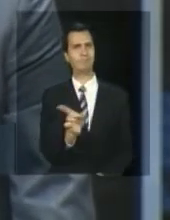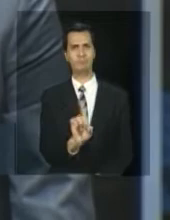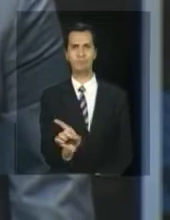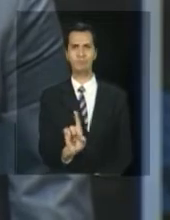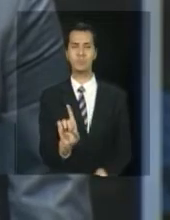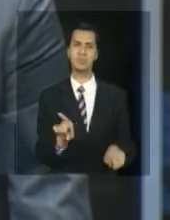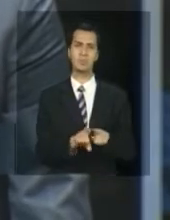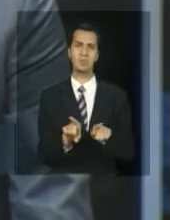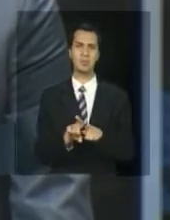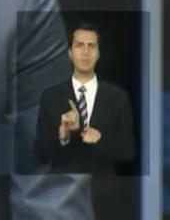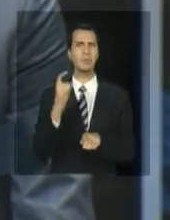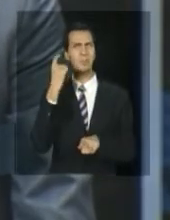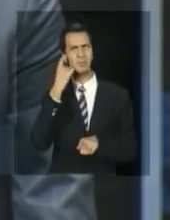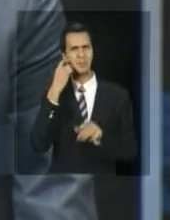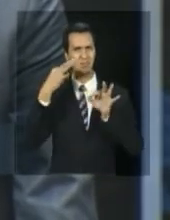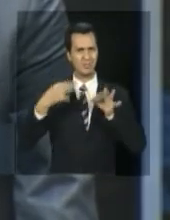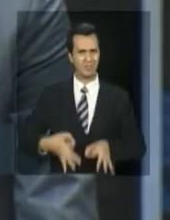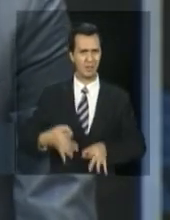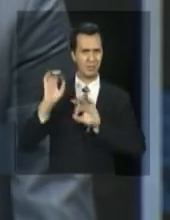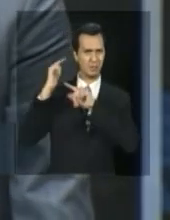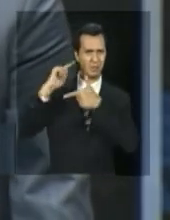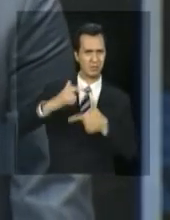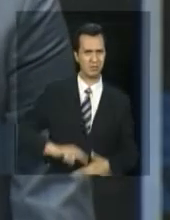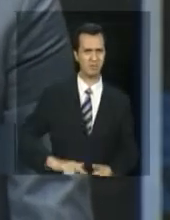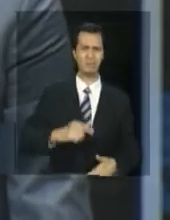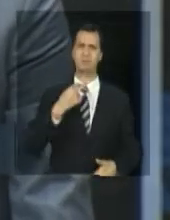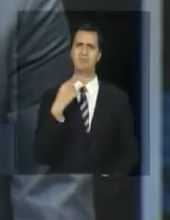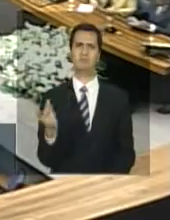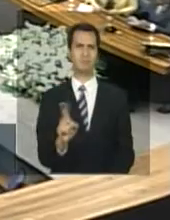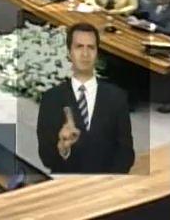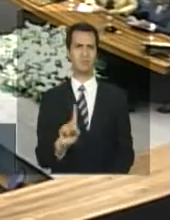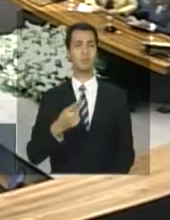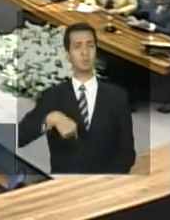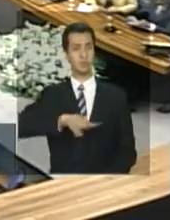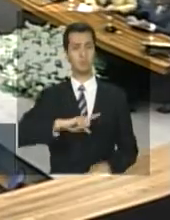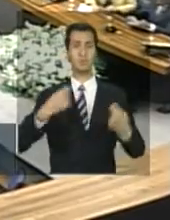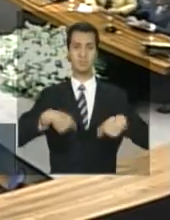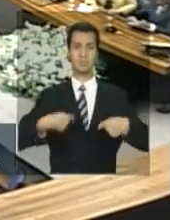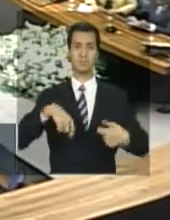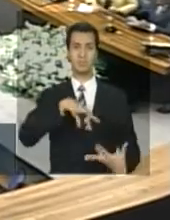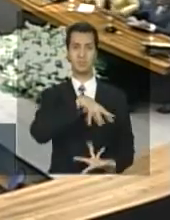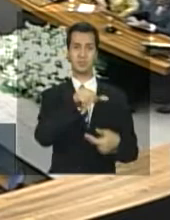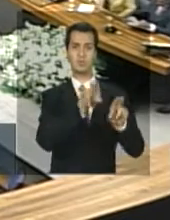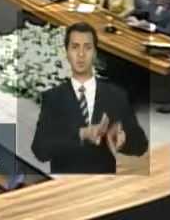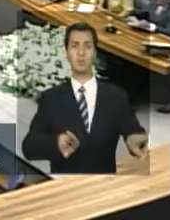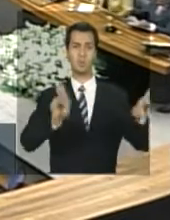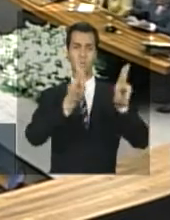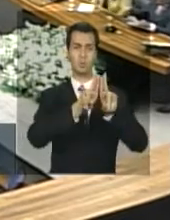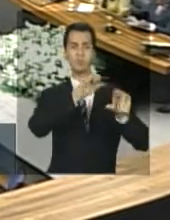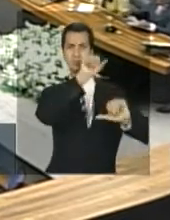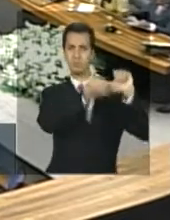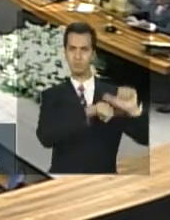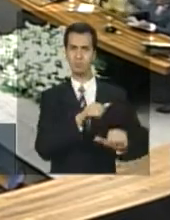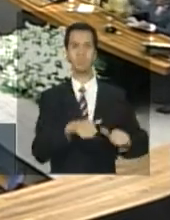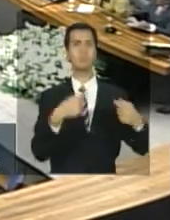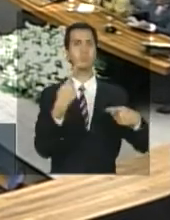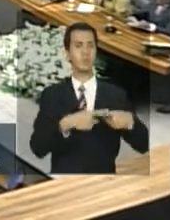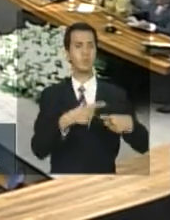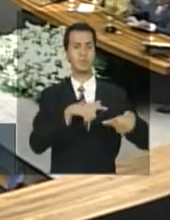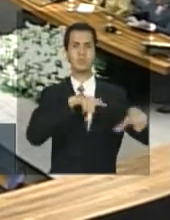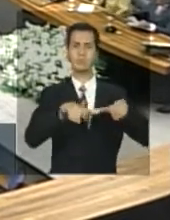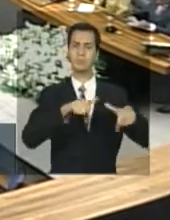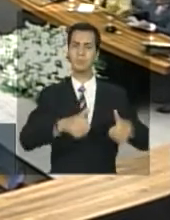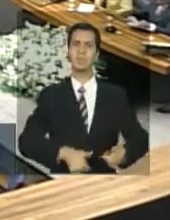tradicionais. Precisamos reformar as Nações Unidas para torná-la mais